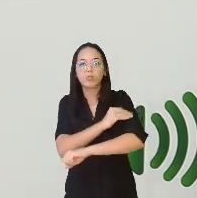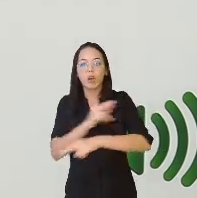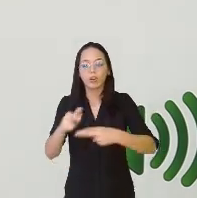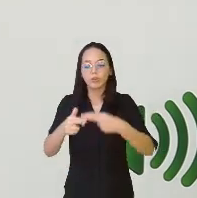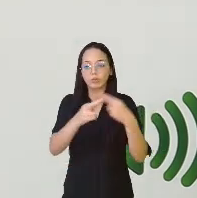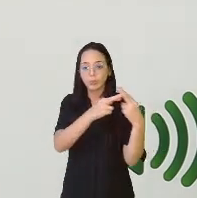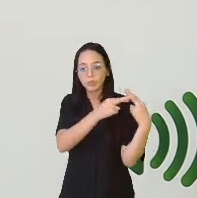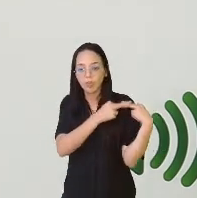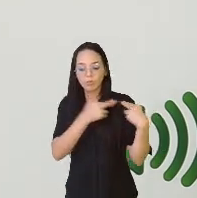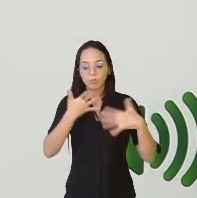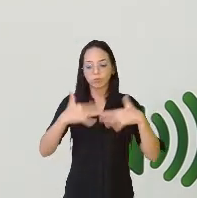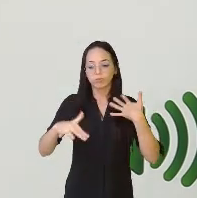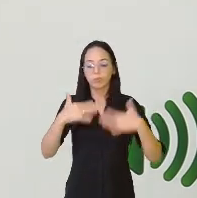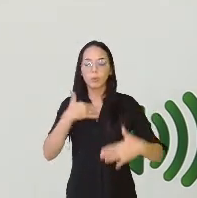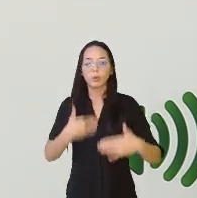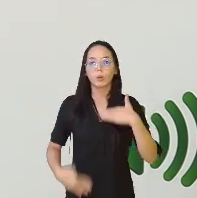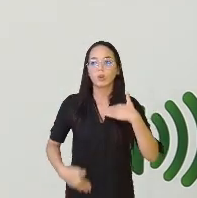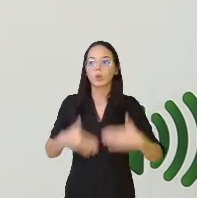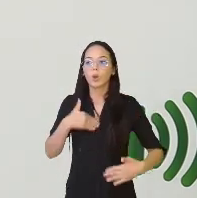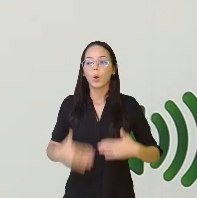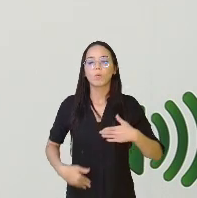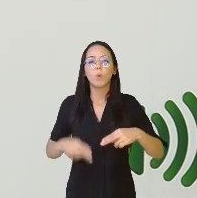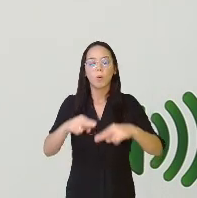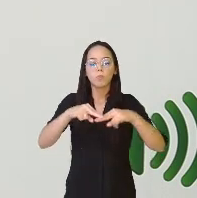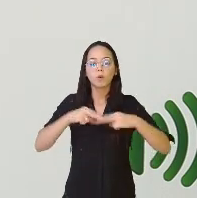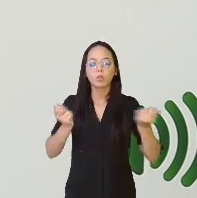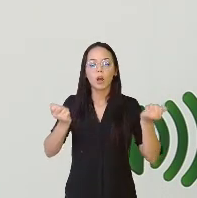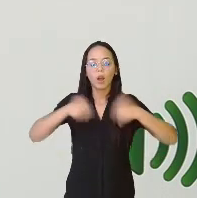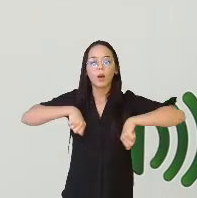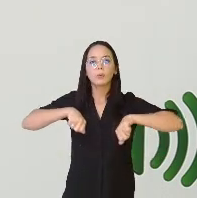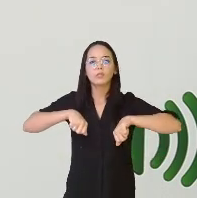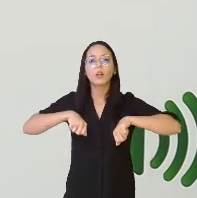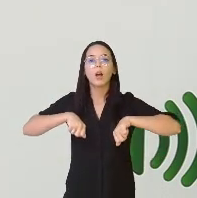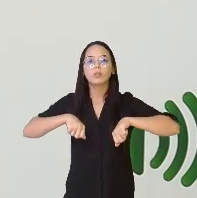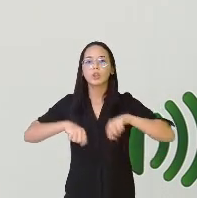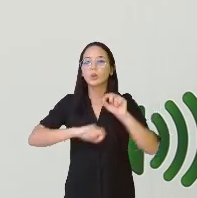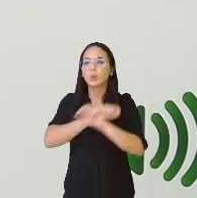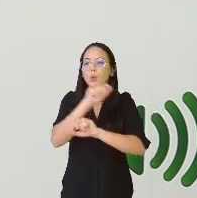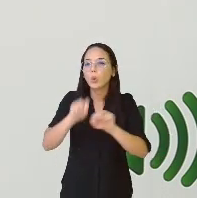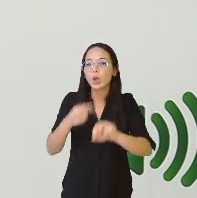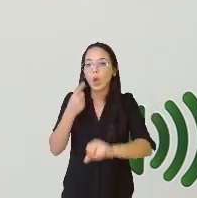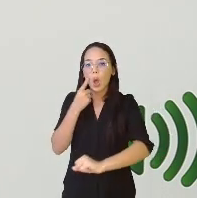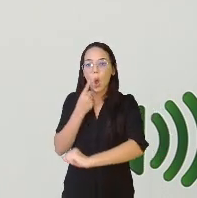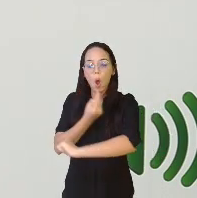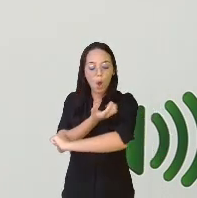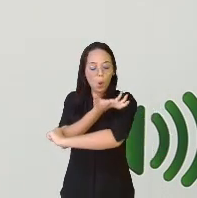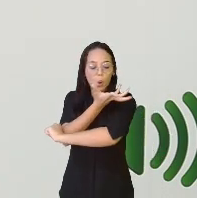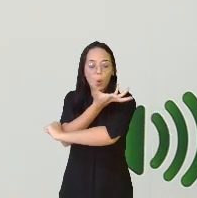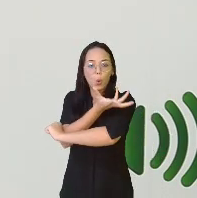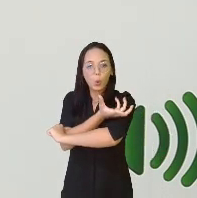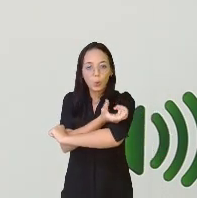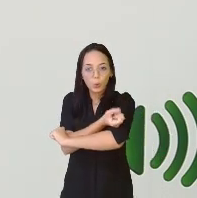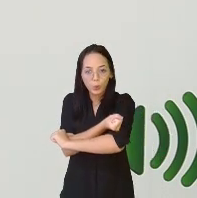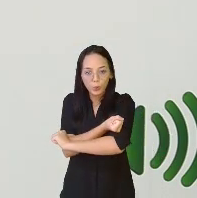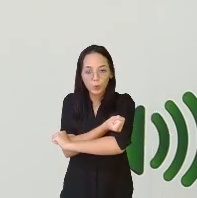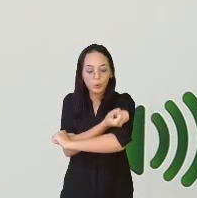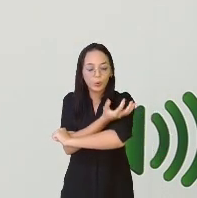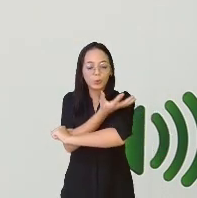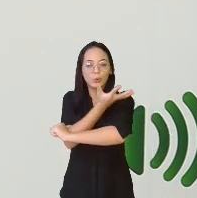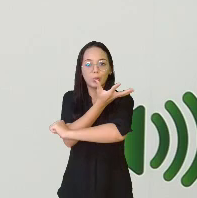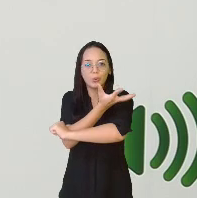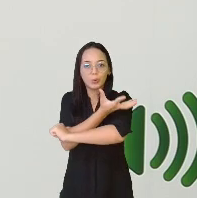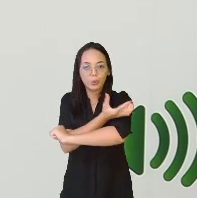do corpo por causa de sua capacidade de se contrair e relaxar sem